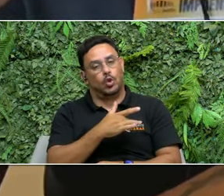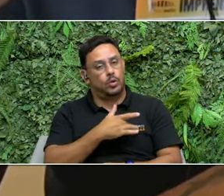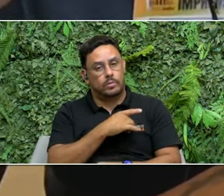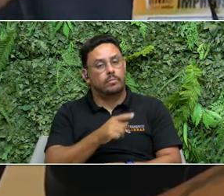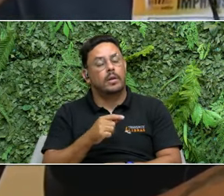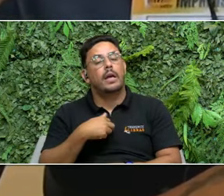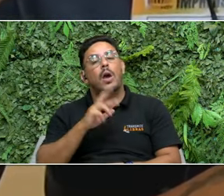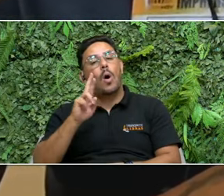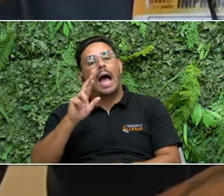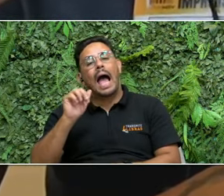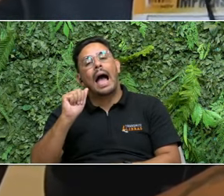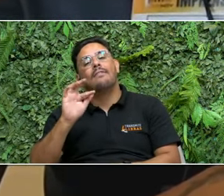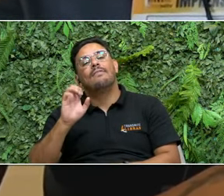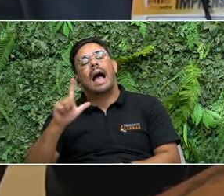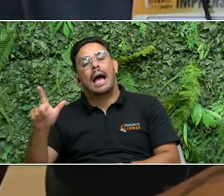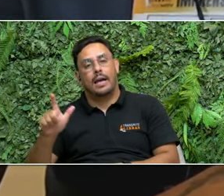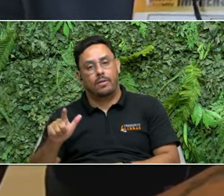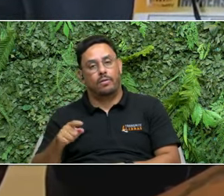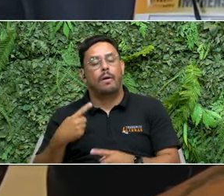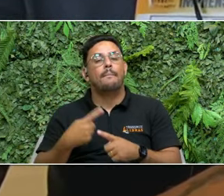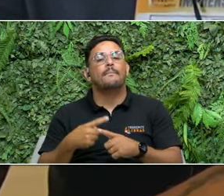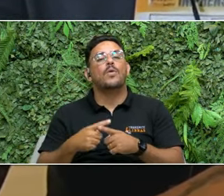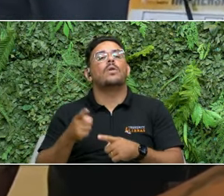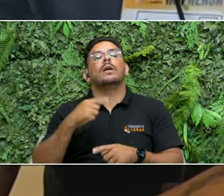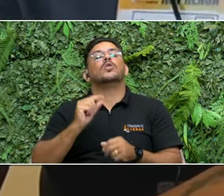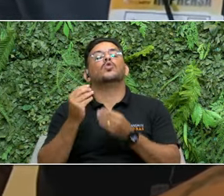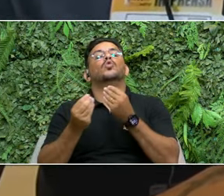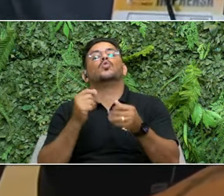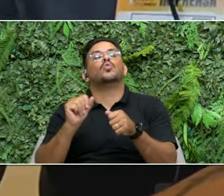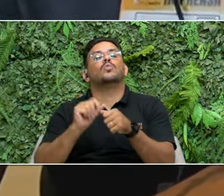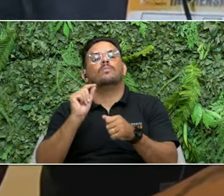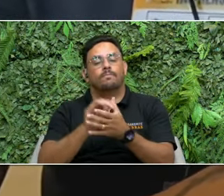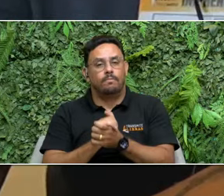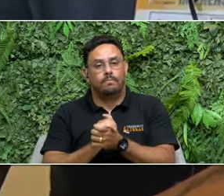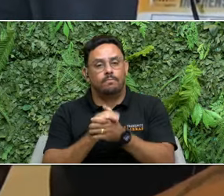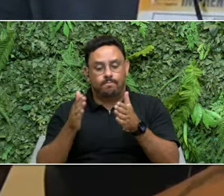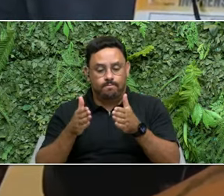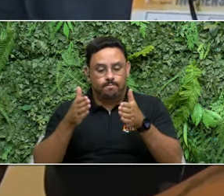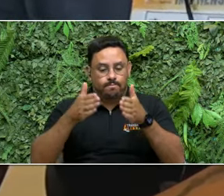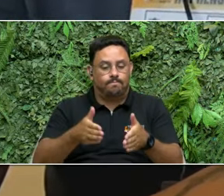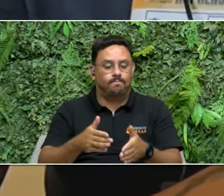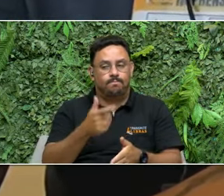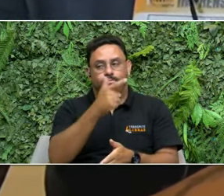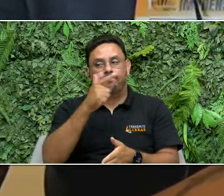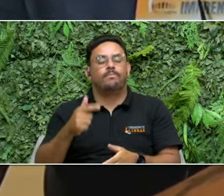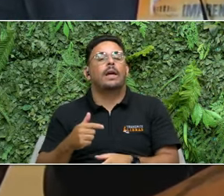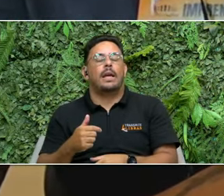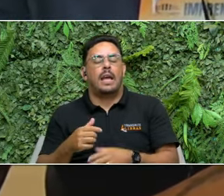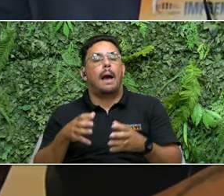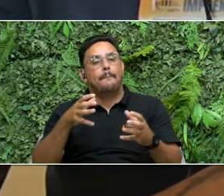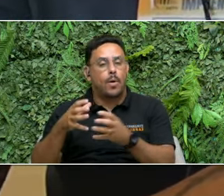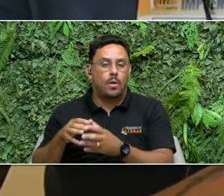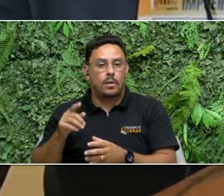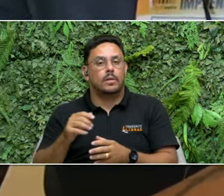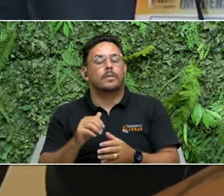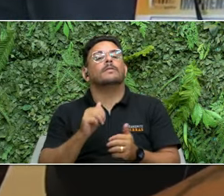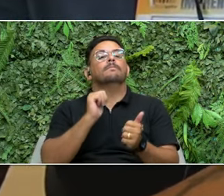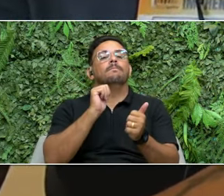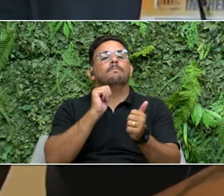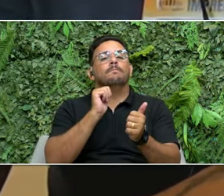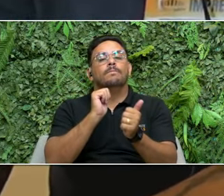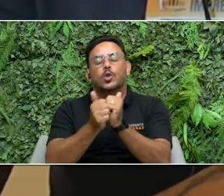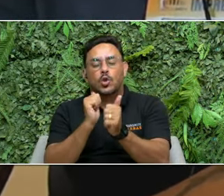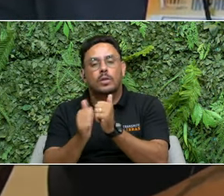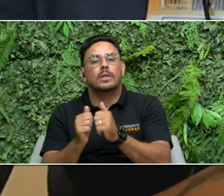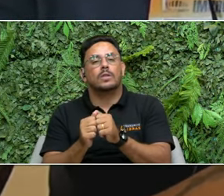de Rafael papagaio muito em função também de como ele se posiciona sem a bola né é um jogador que agride mais o